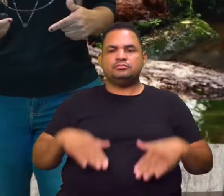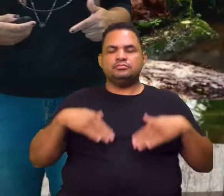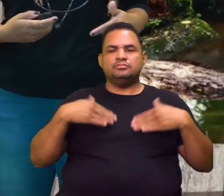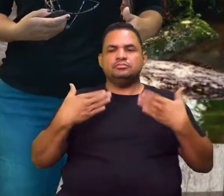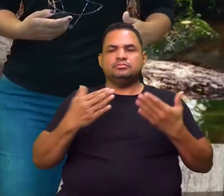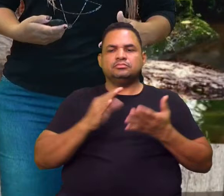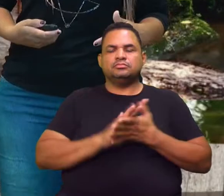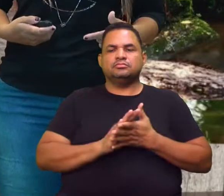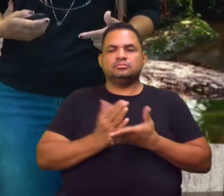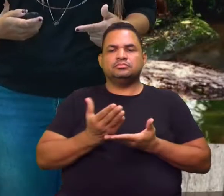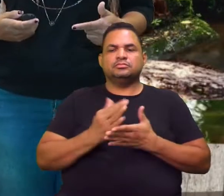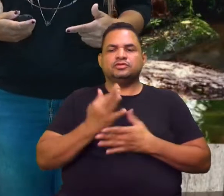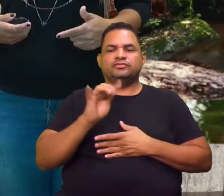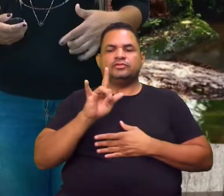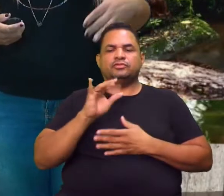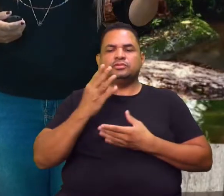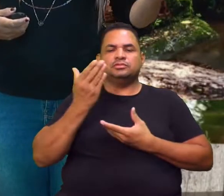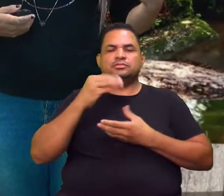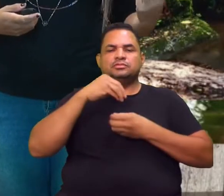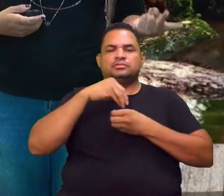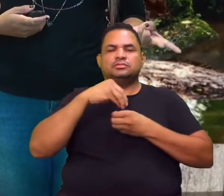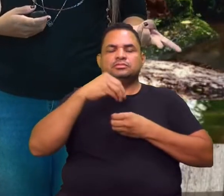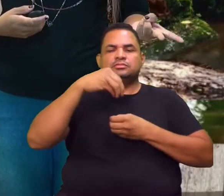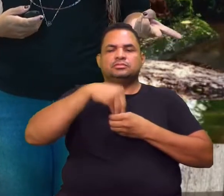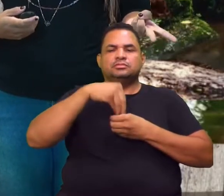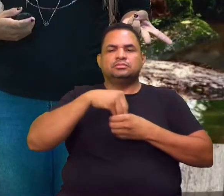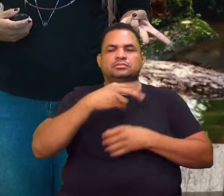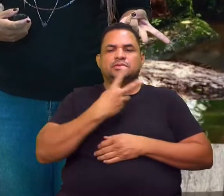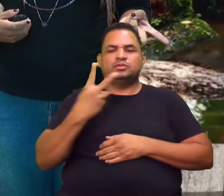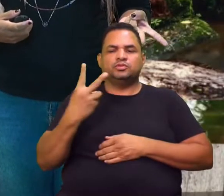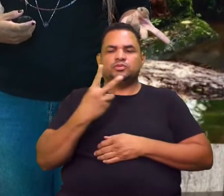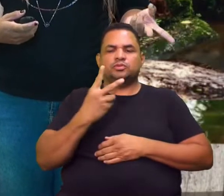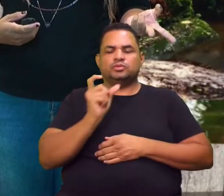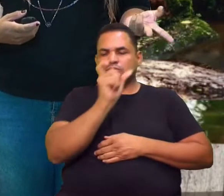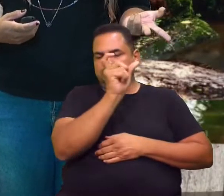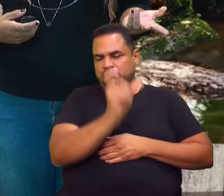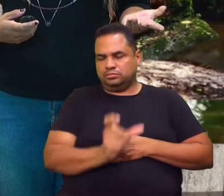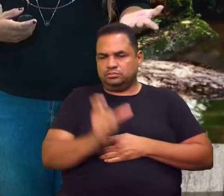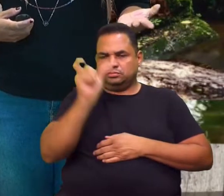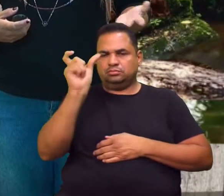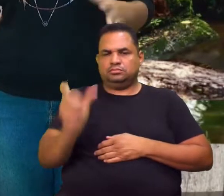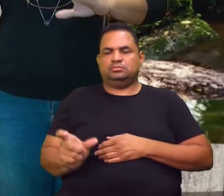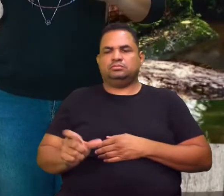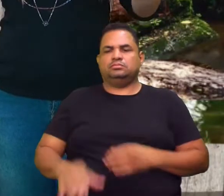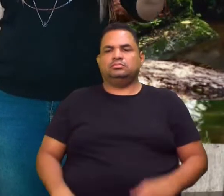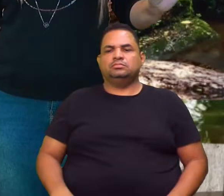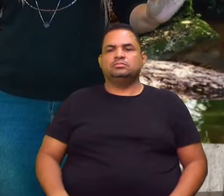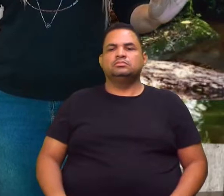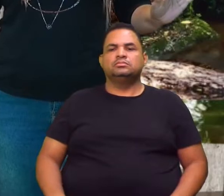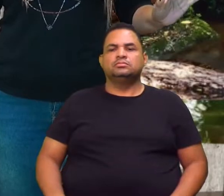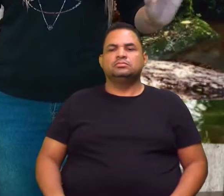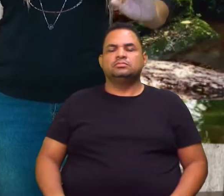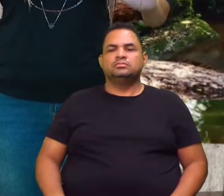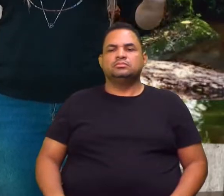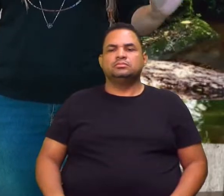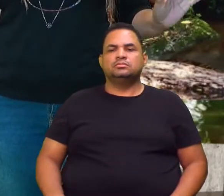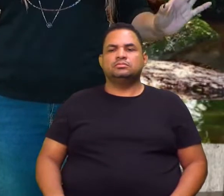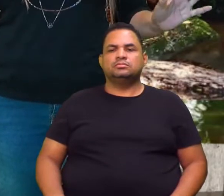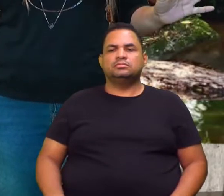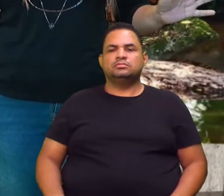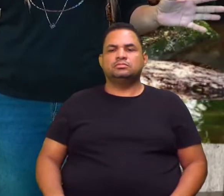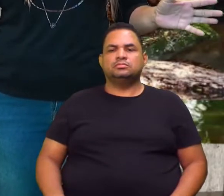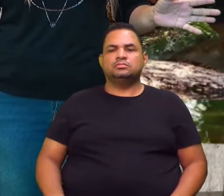tem que lembrar que existem os dois indivíduos, né? Vamos dizer que sejam